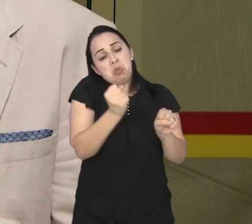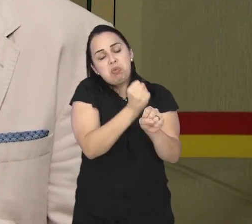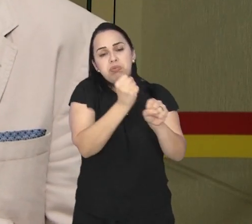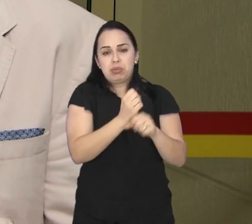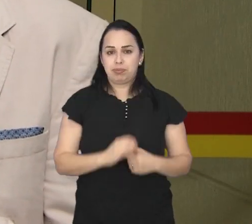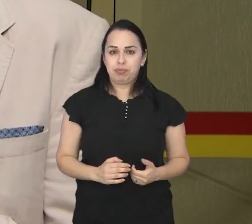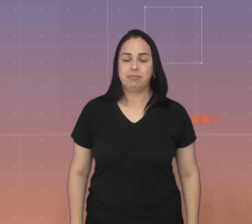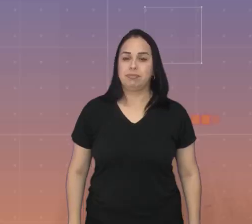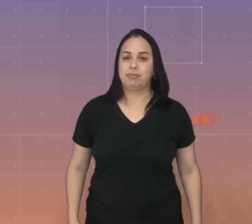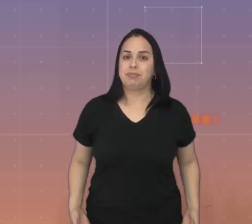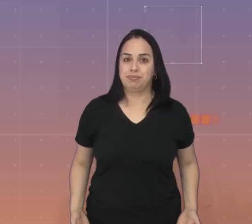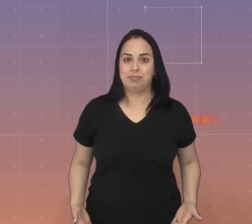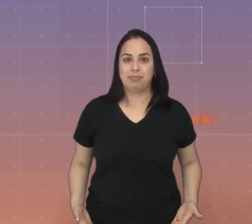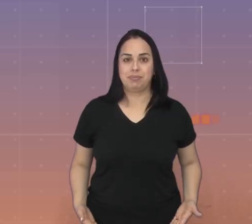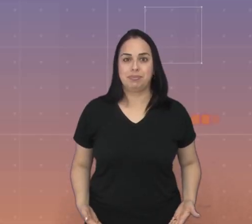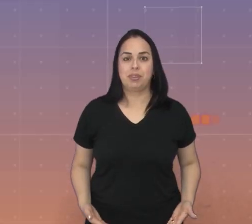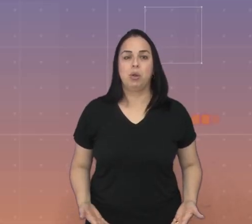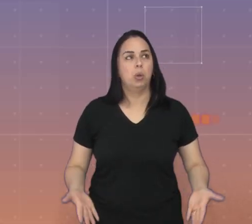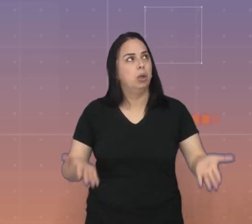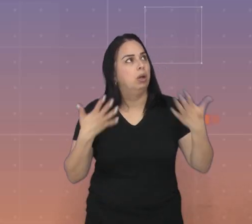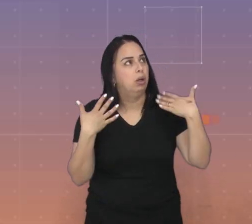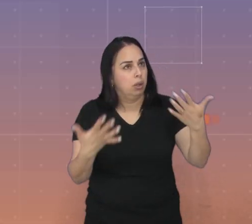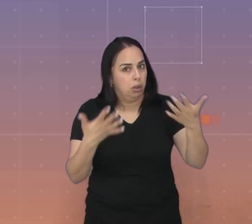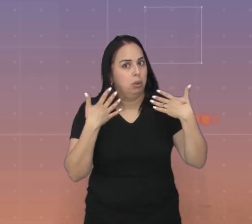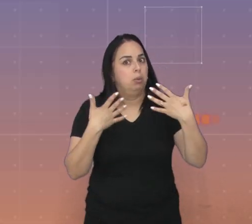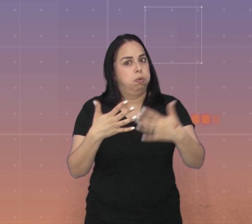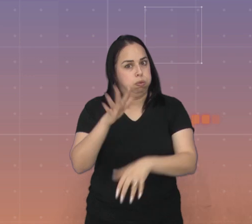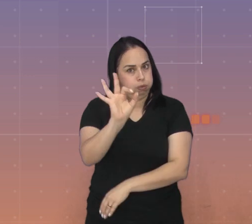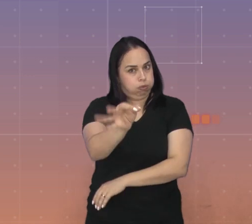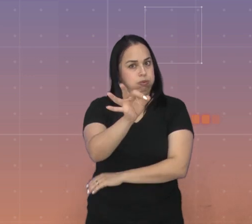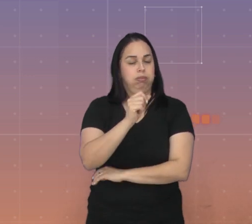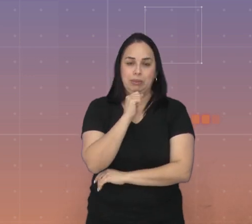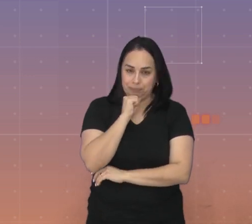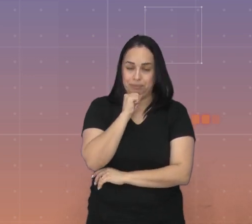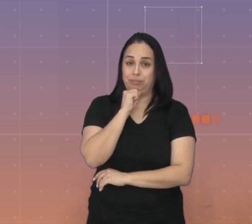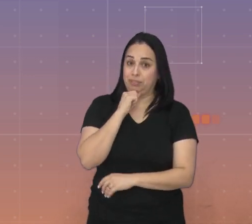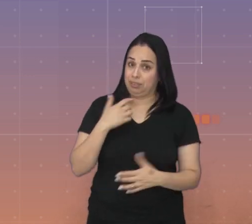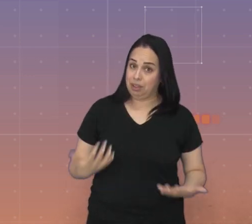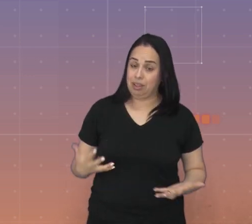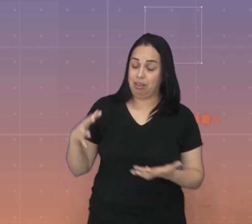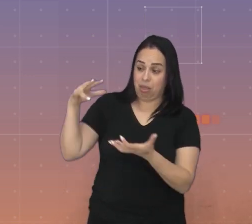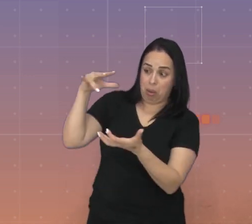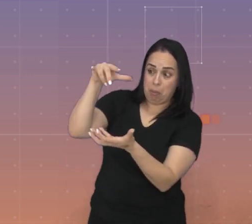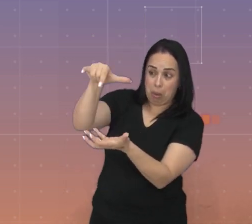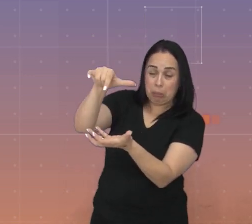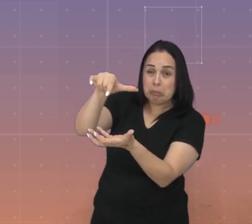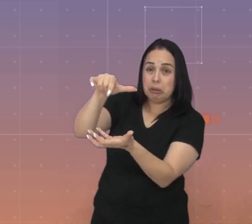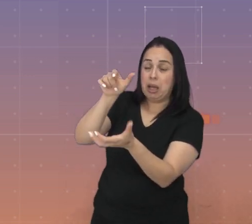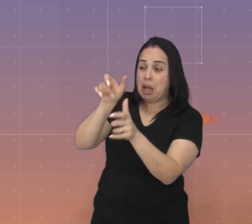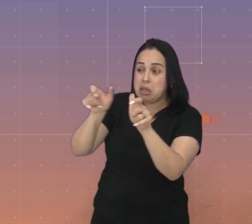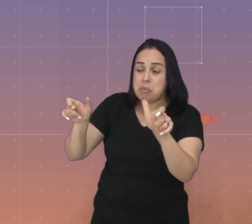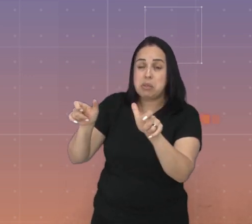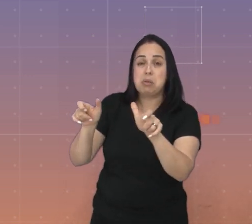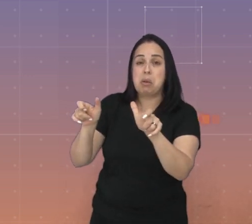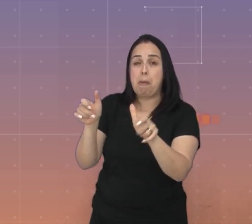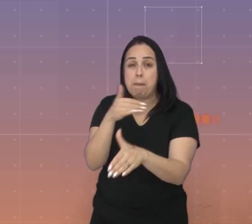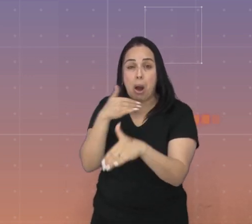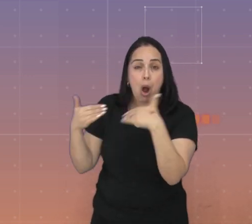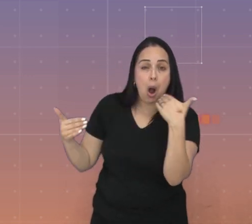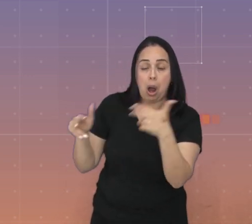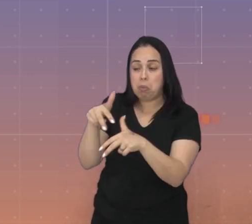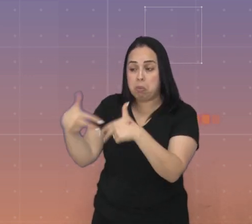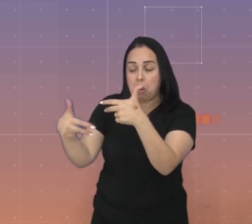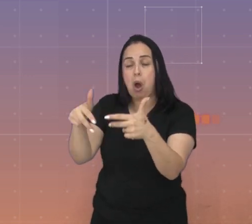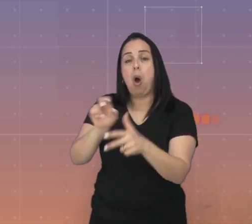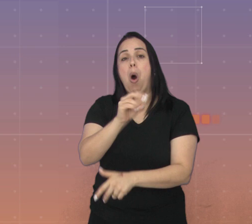oportunidade de construir sua casa. E o que foi o calor em 2023, hein? No mundo todo, muitas pessoas chegaram a perder a